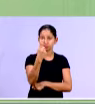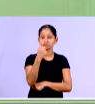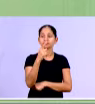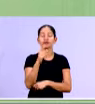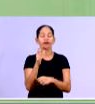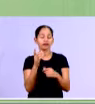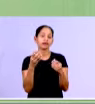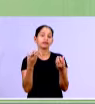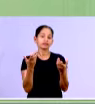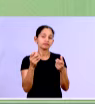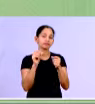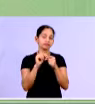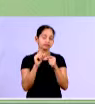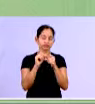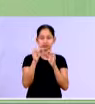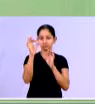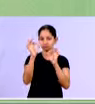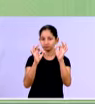1,085.